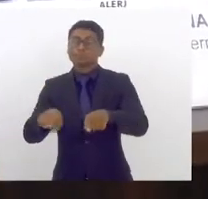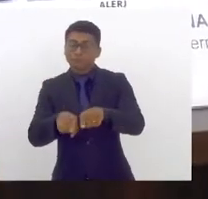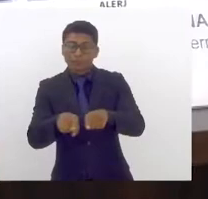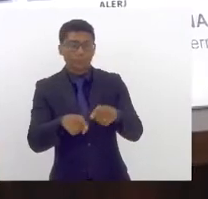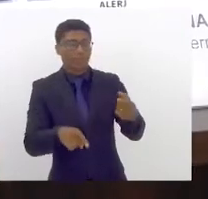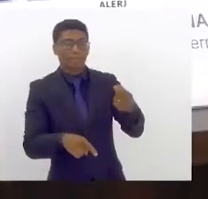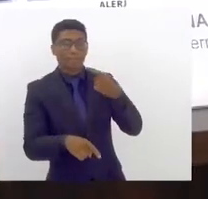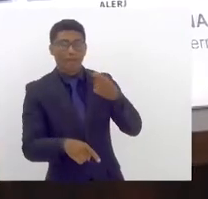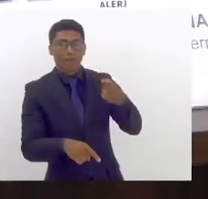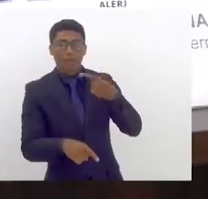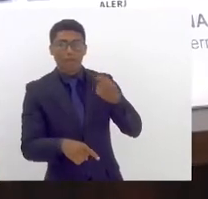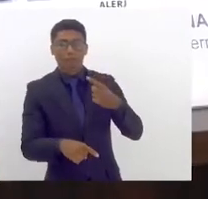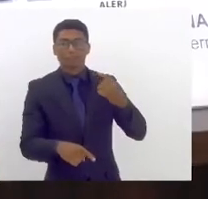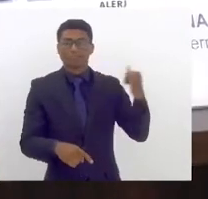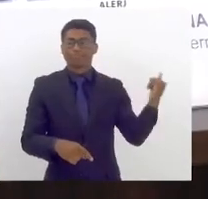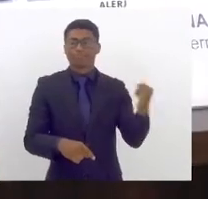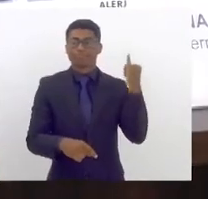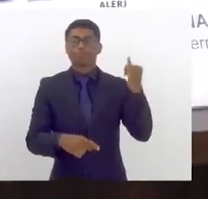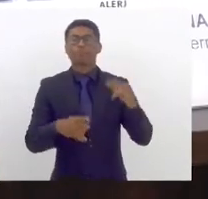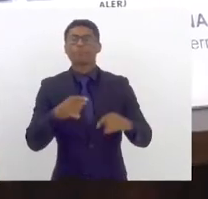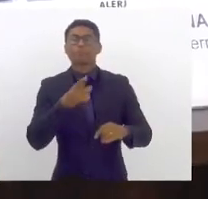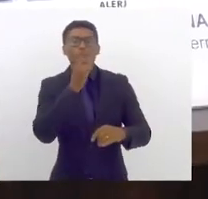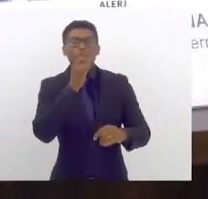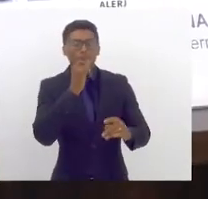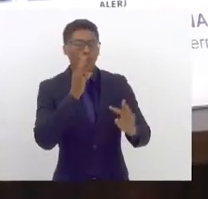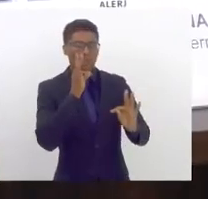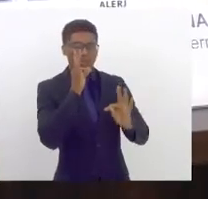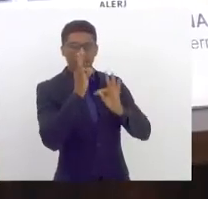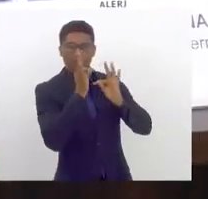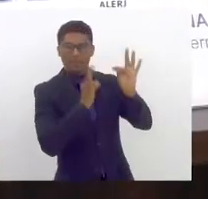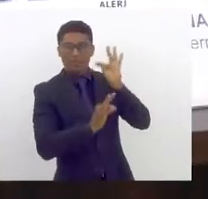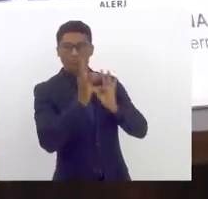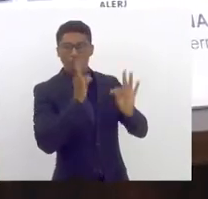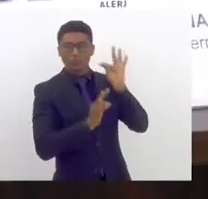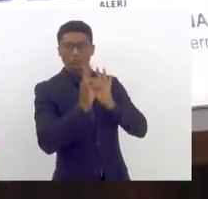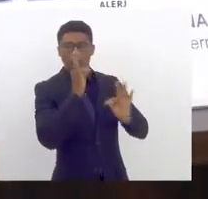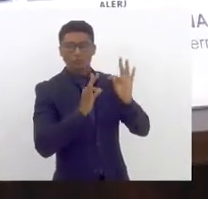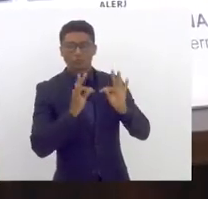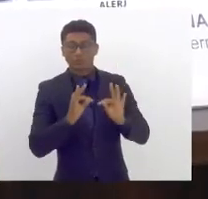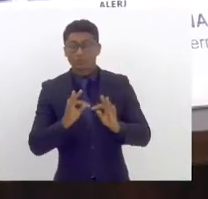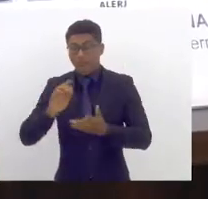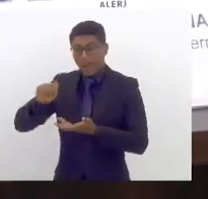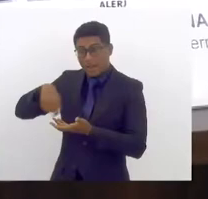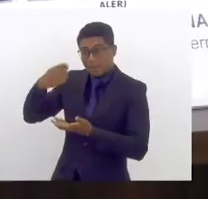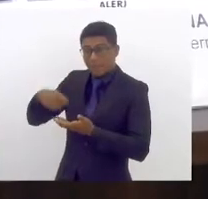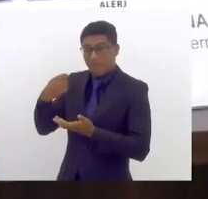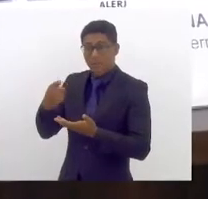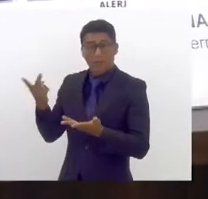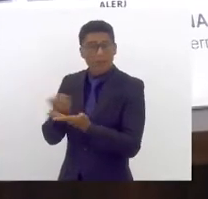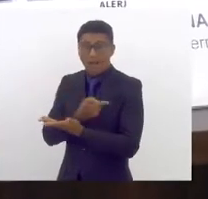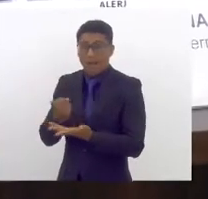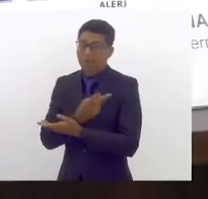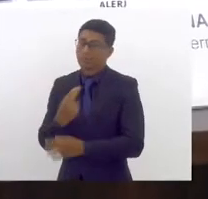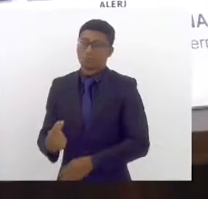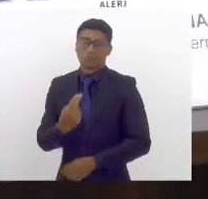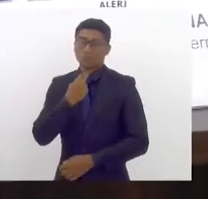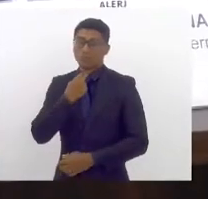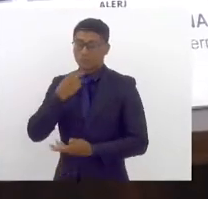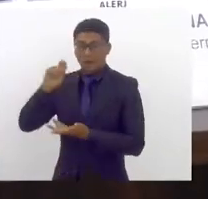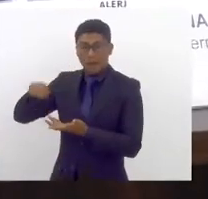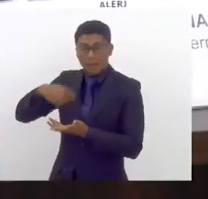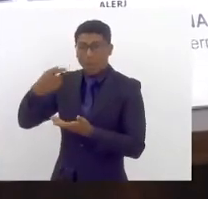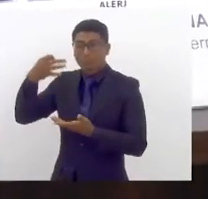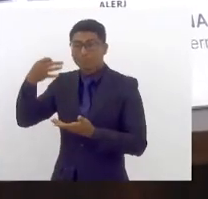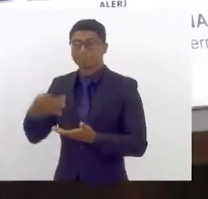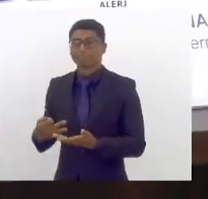não adianta você fazer uma quimioterapia se você não tem como fazer alimentação correta e é uma alimentação específica porque você tem